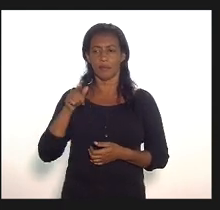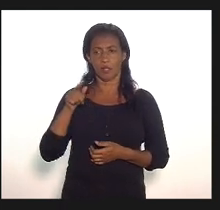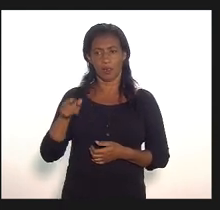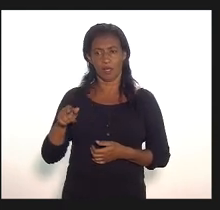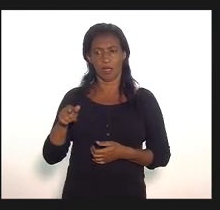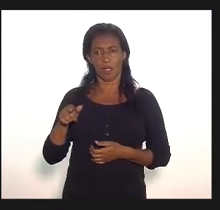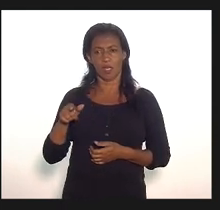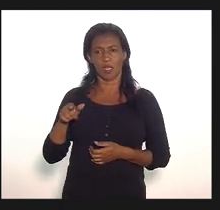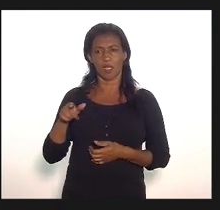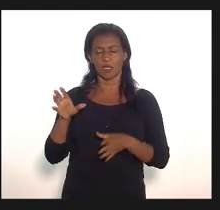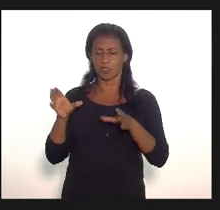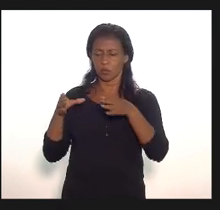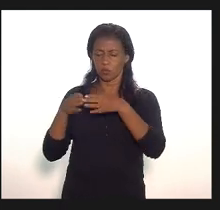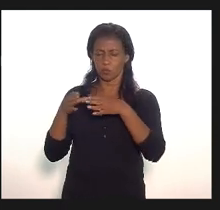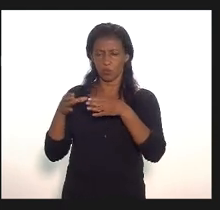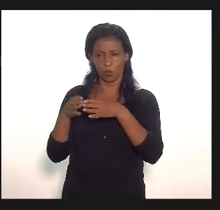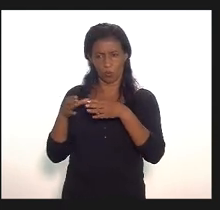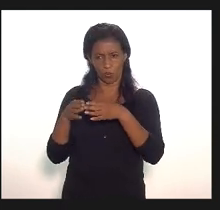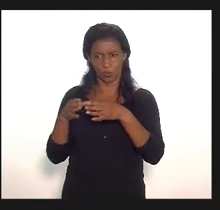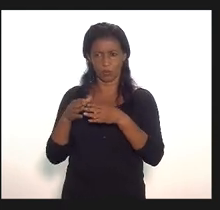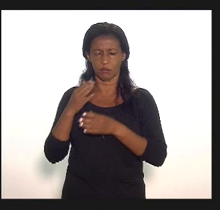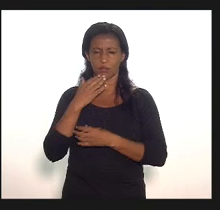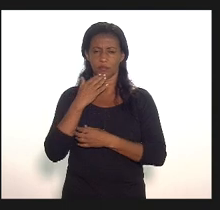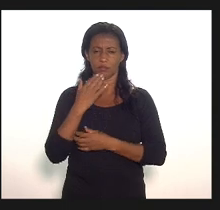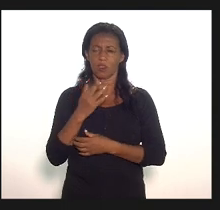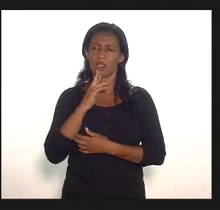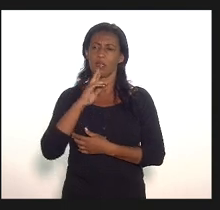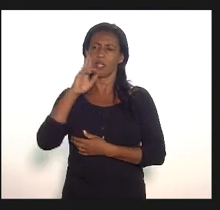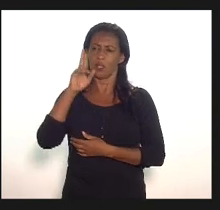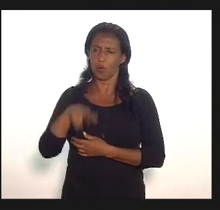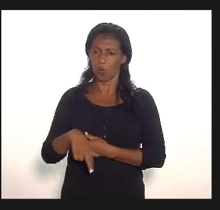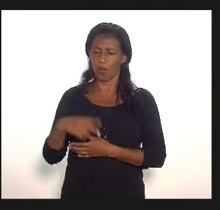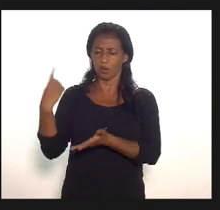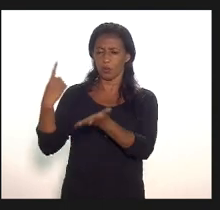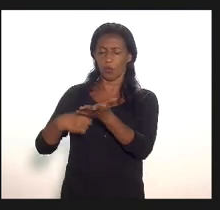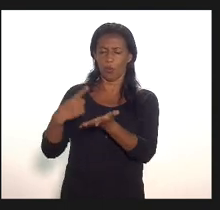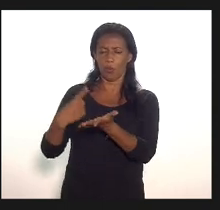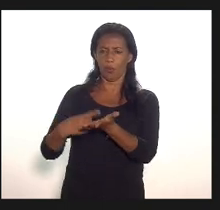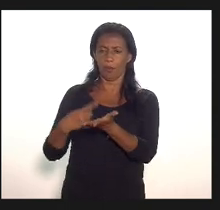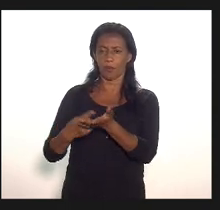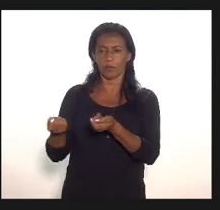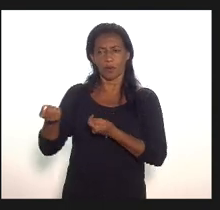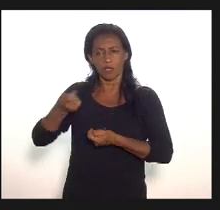este conselho manifesta-se favorável e reconhece o compromisso da